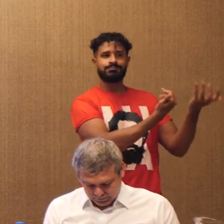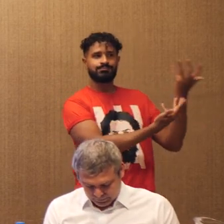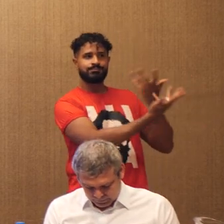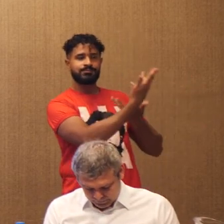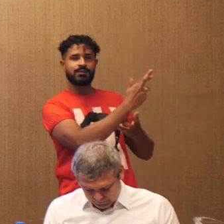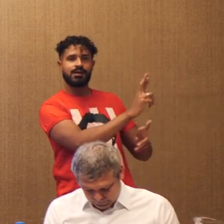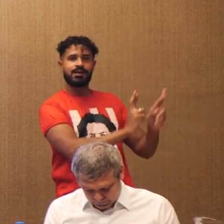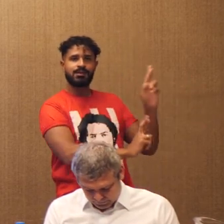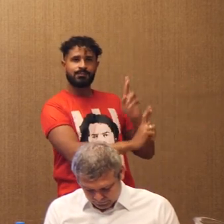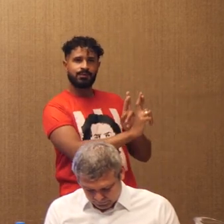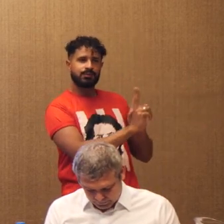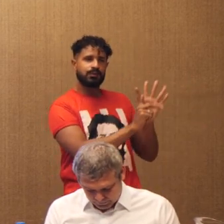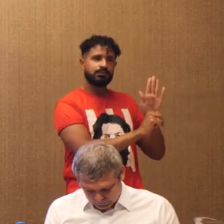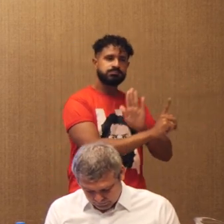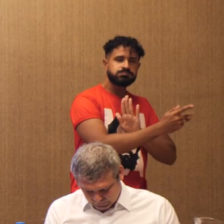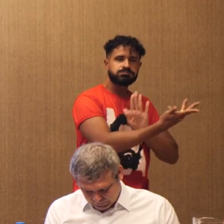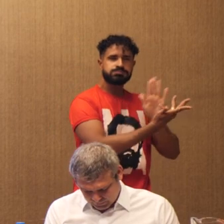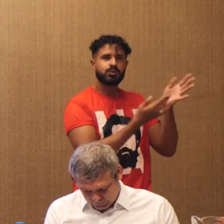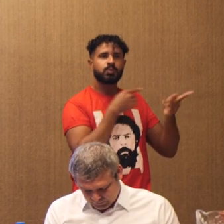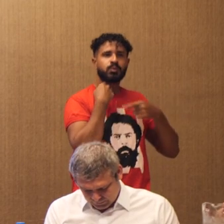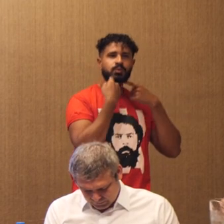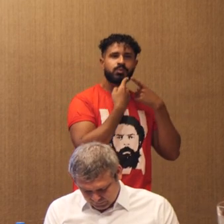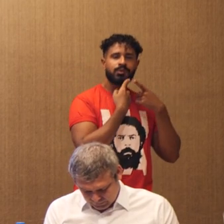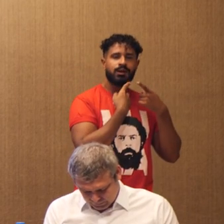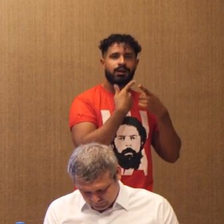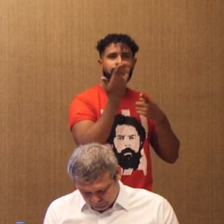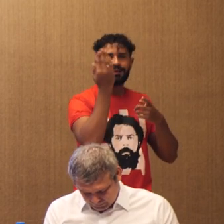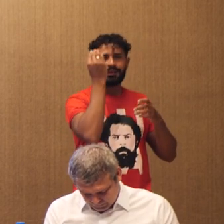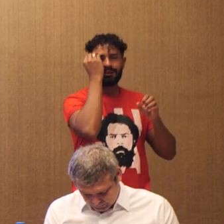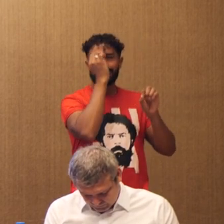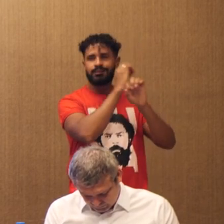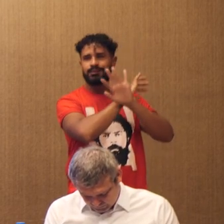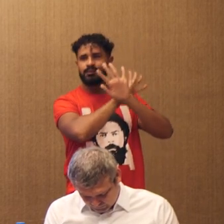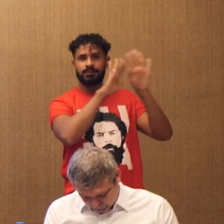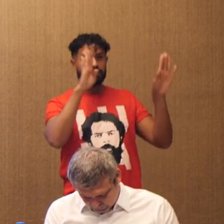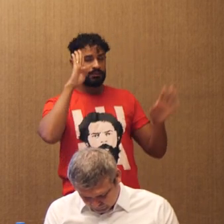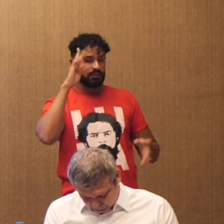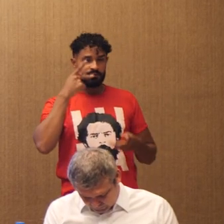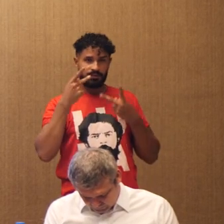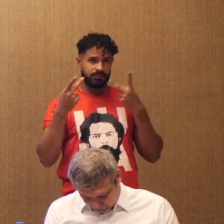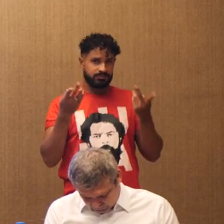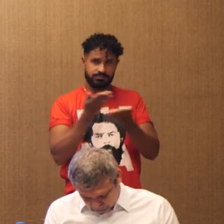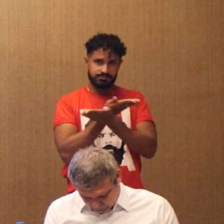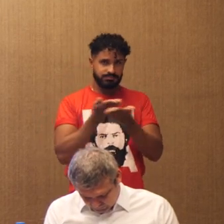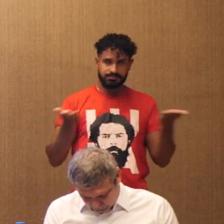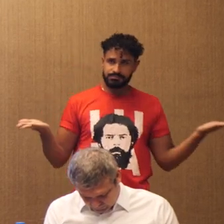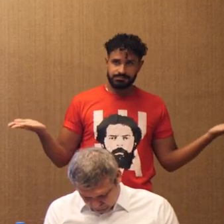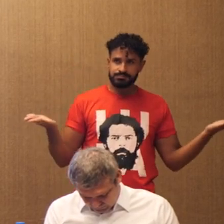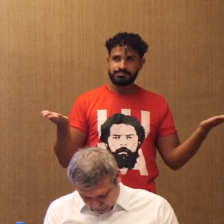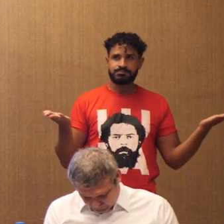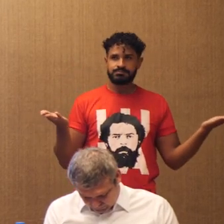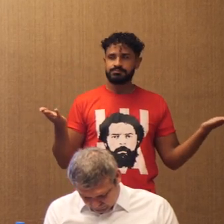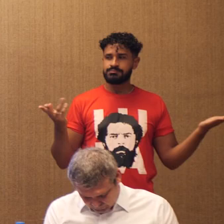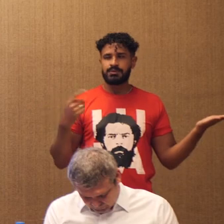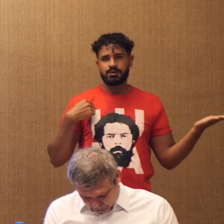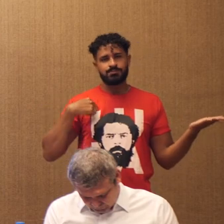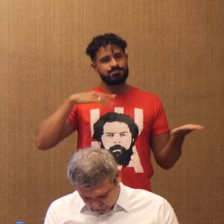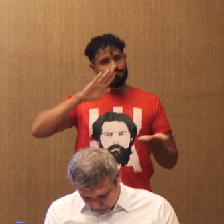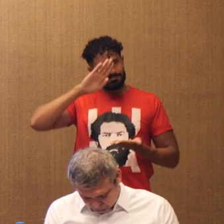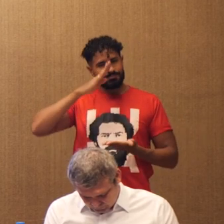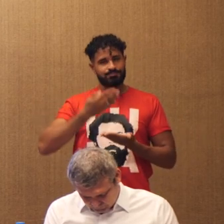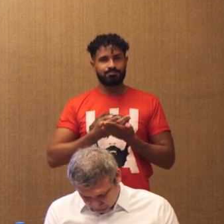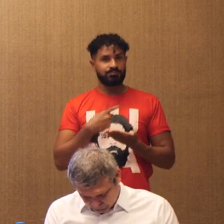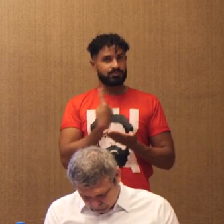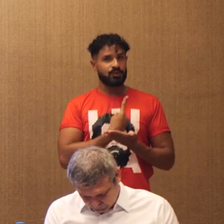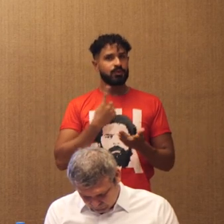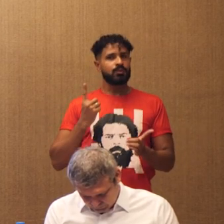respostas às perguntas que a gente tem. E principalmente, agora falo eu aqui diante de vocês, Ellen, eu acredito que